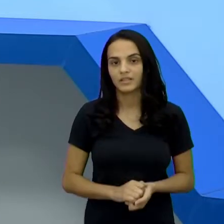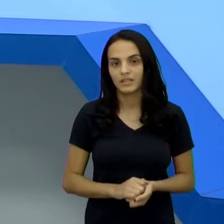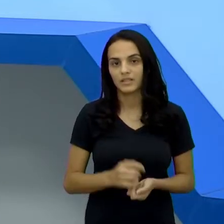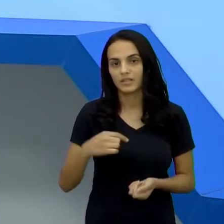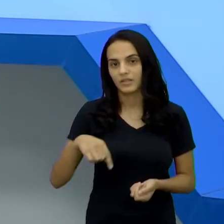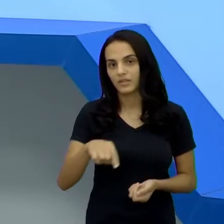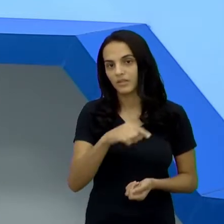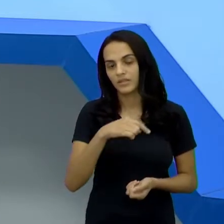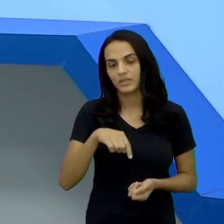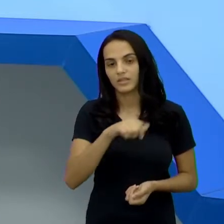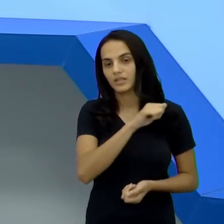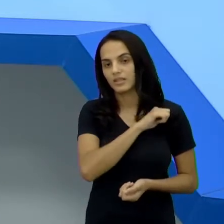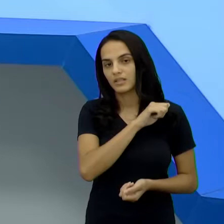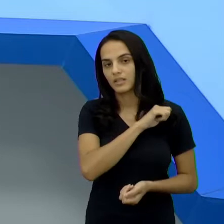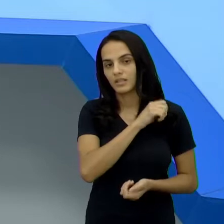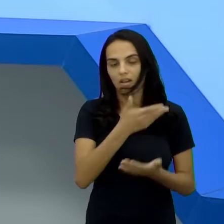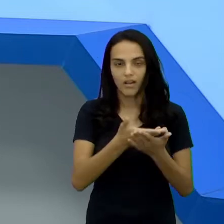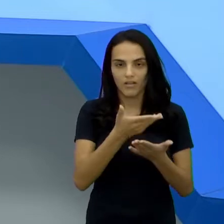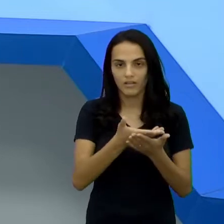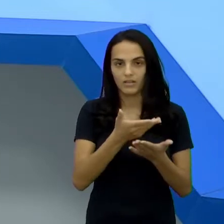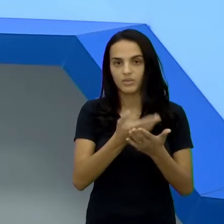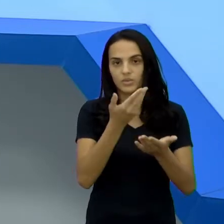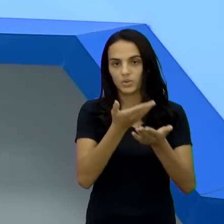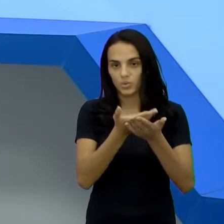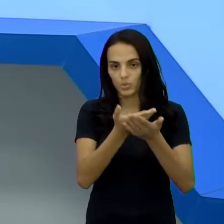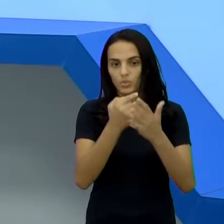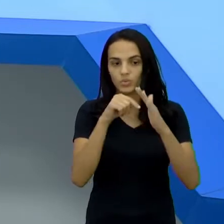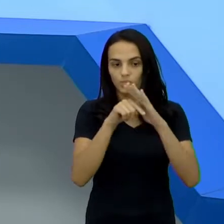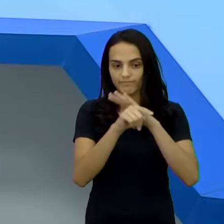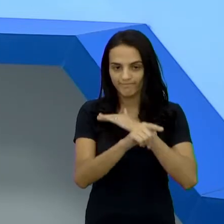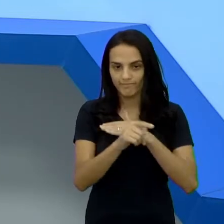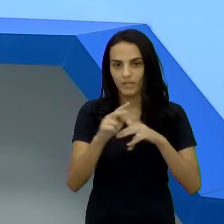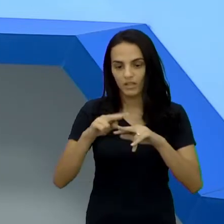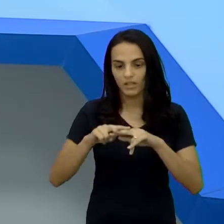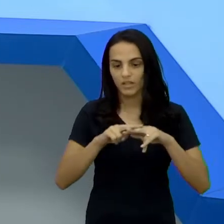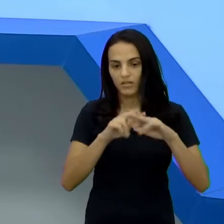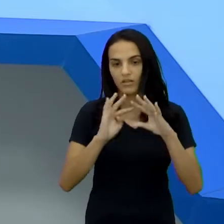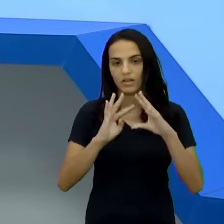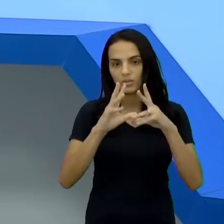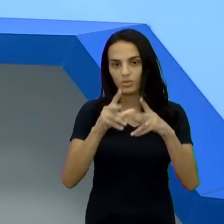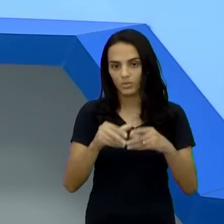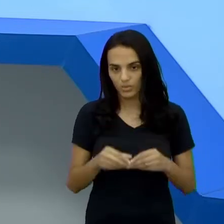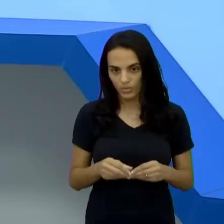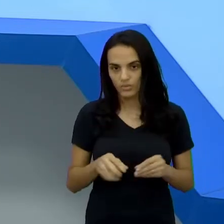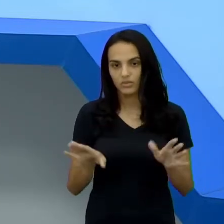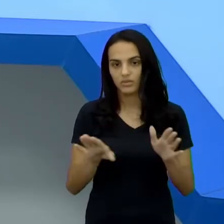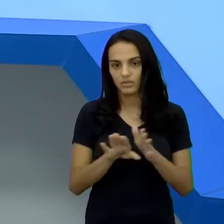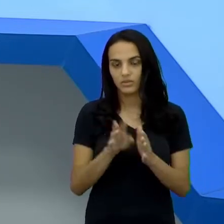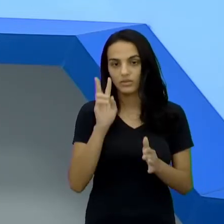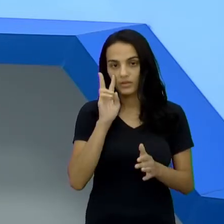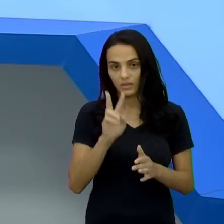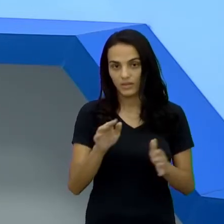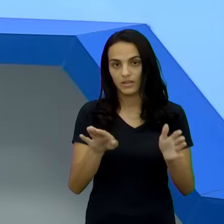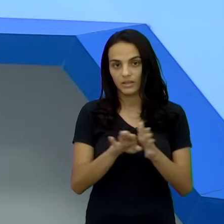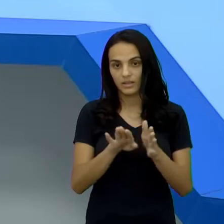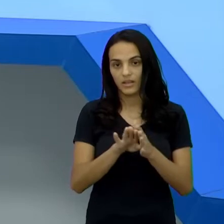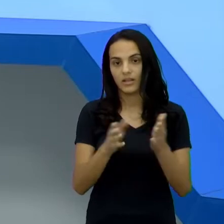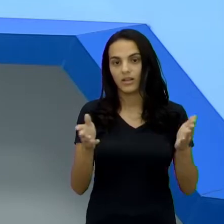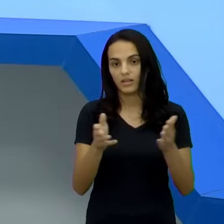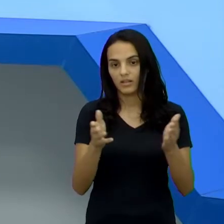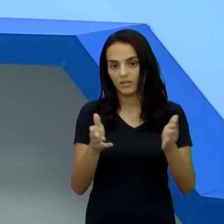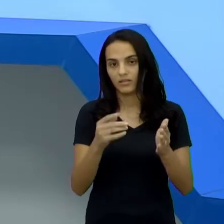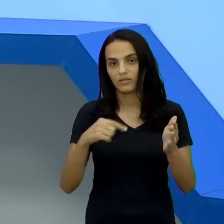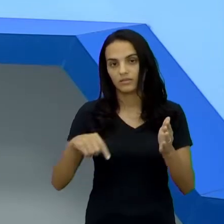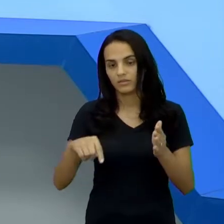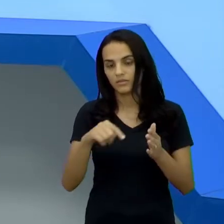da semana de estudos intensivos. Então, a ideia é a gente retomar tudo que a gente viu até esse momento, né? E para isso, hoje, a